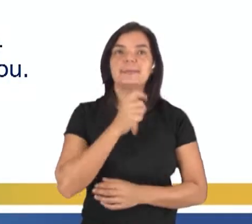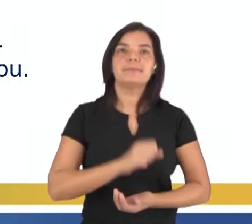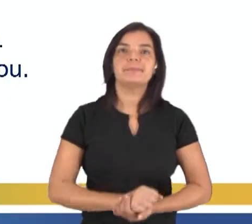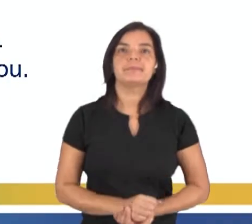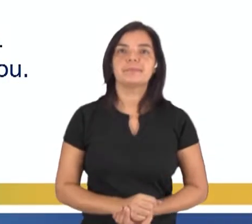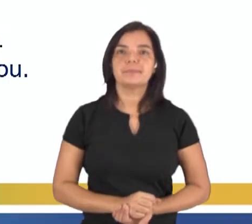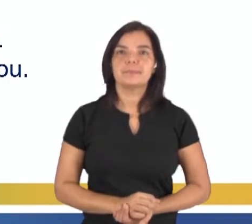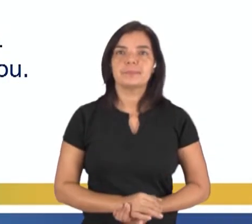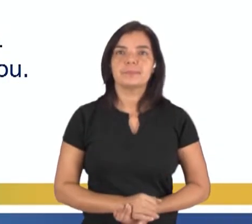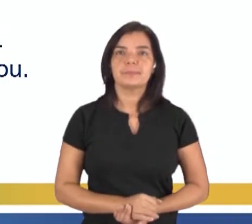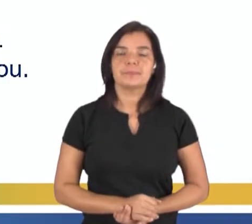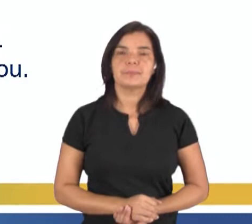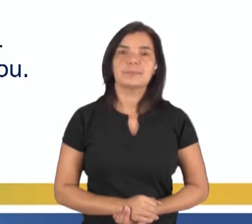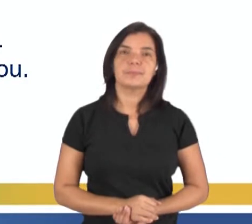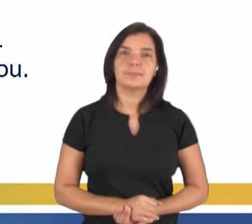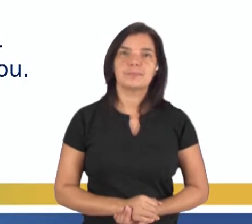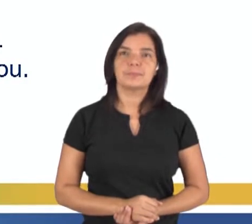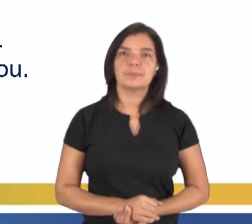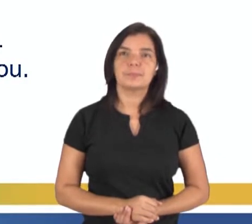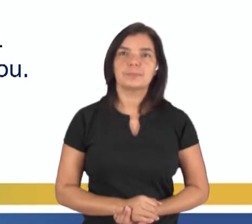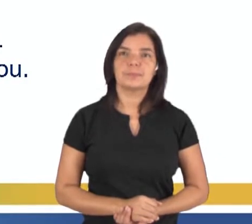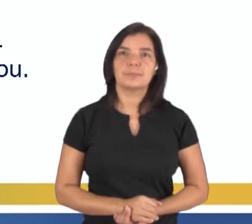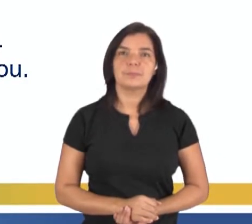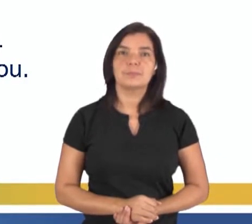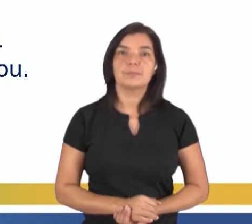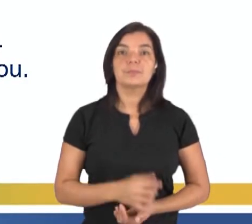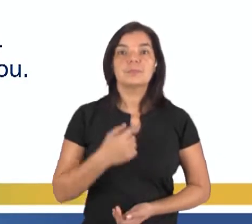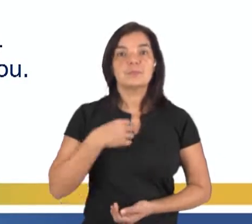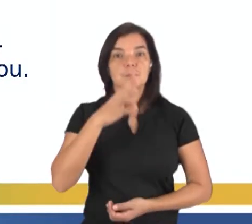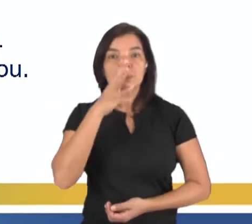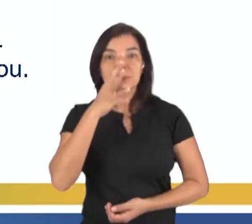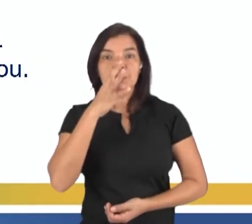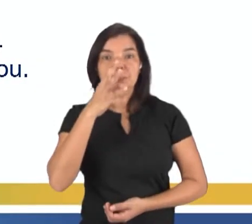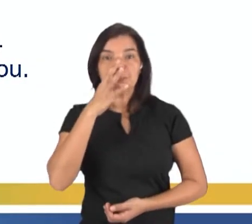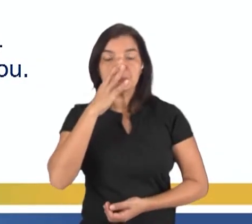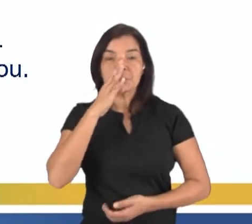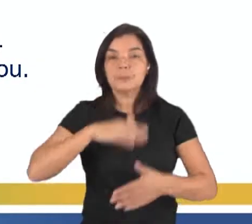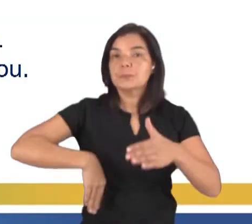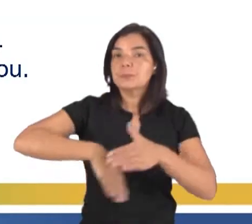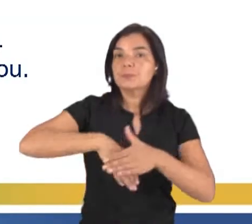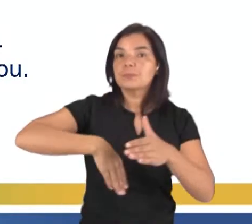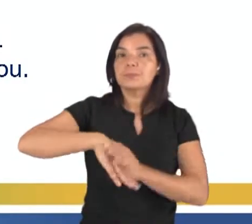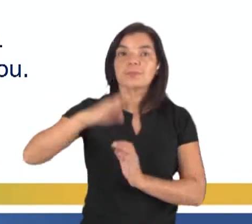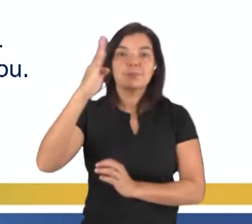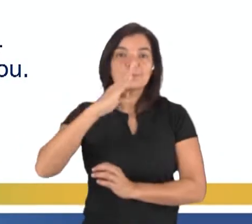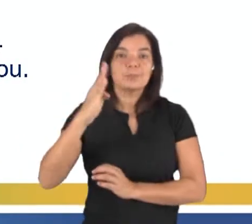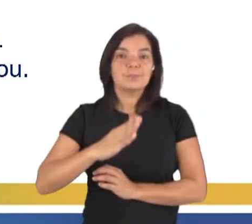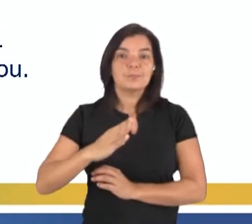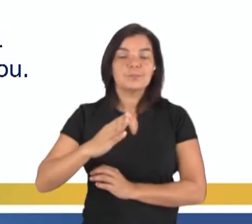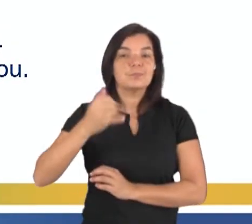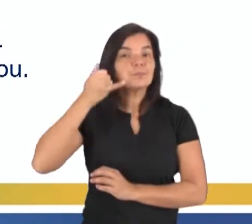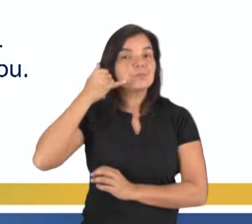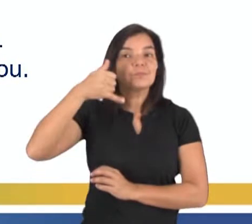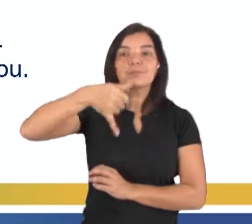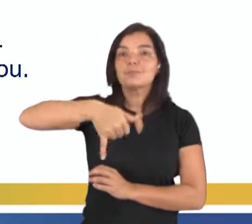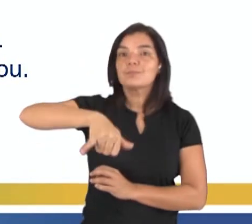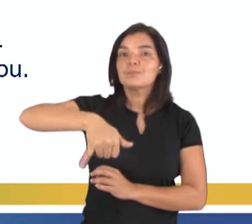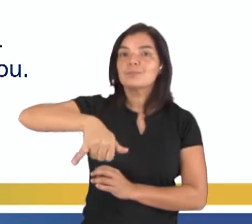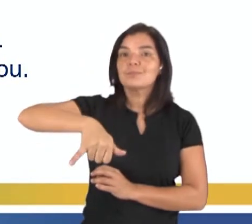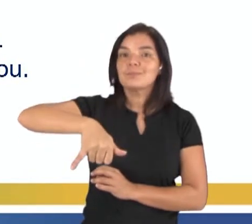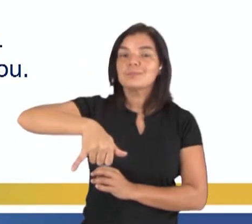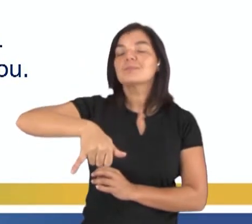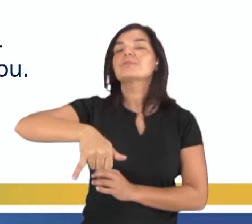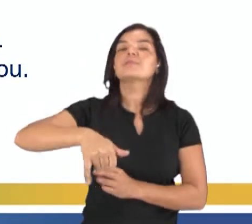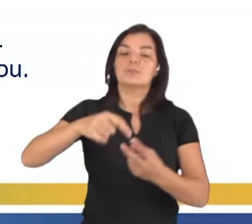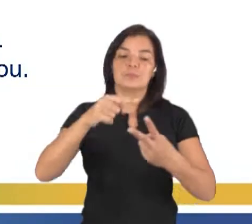Brazil's game when the phone rang. Eu estava assistindo o jogo do Brasil quando o telefone tocou. Então,